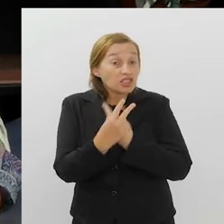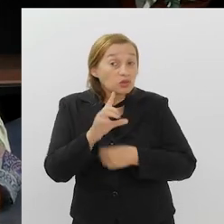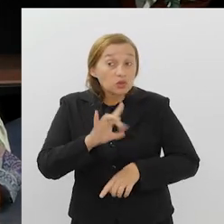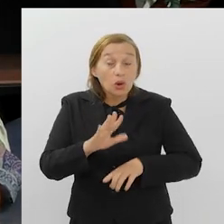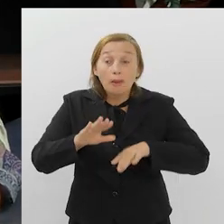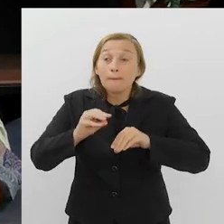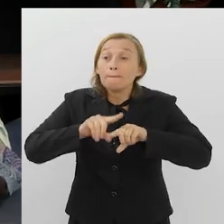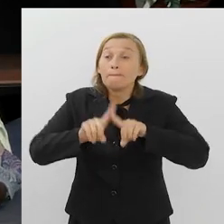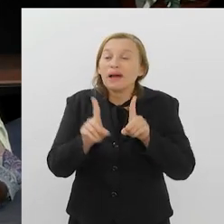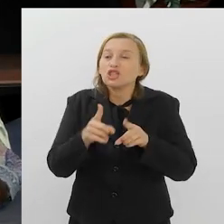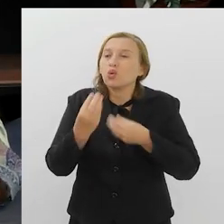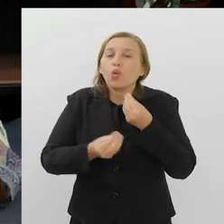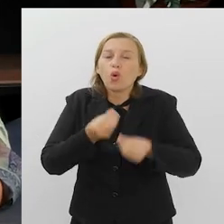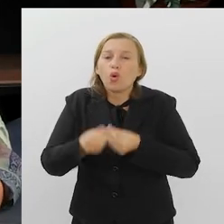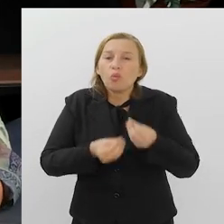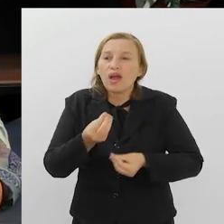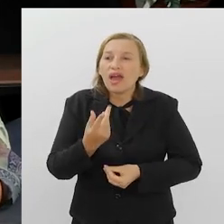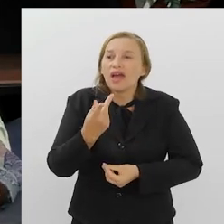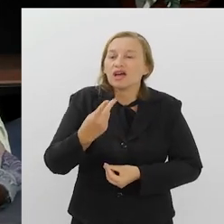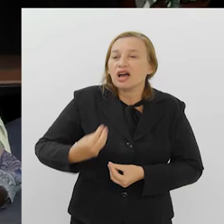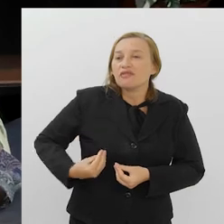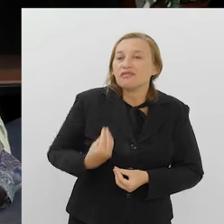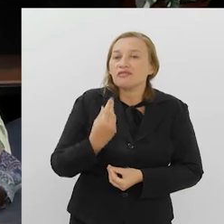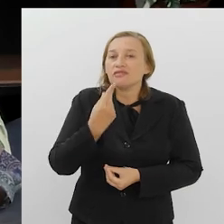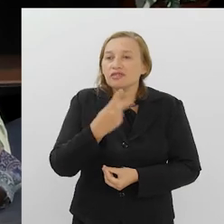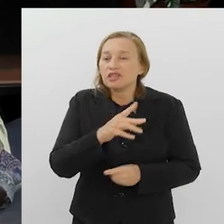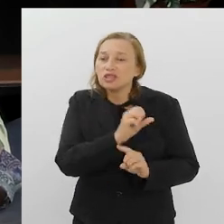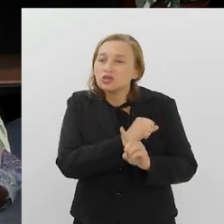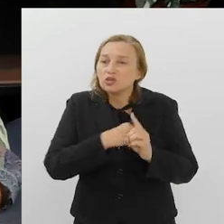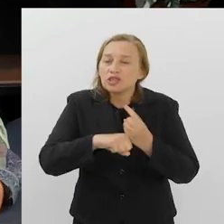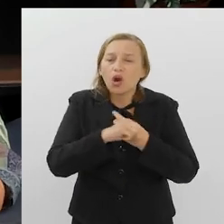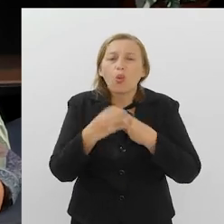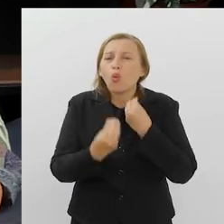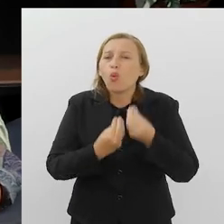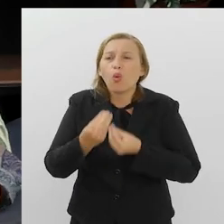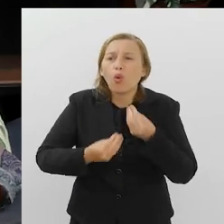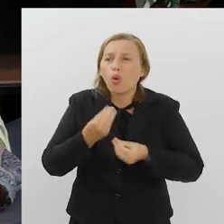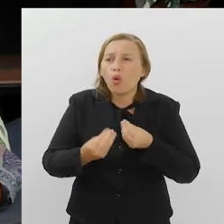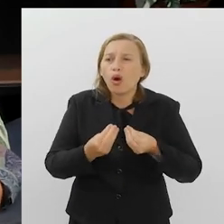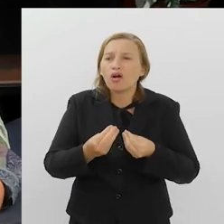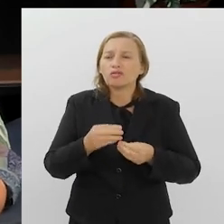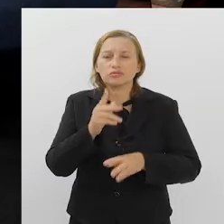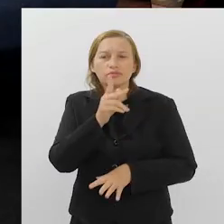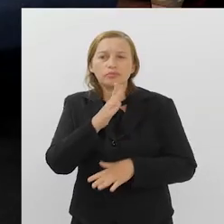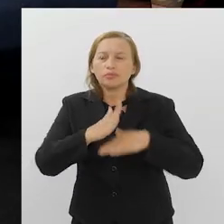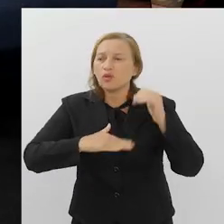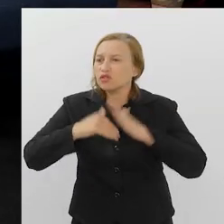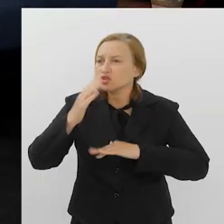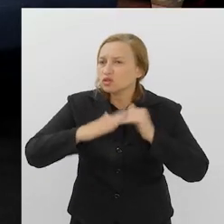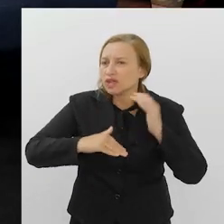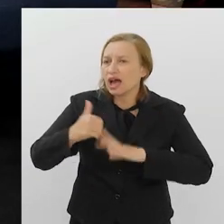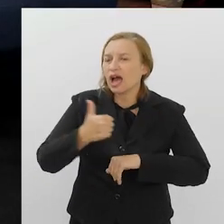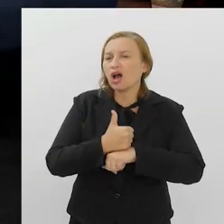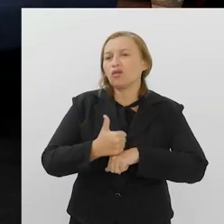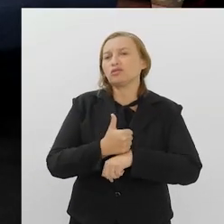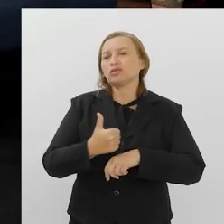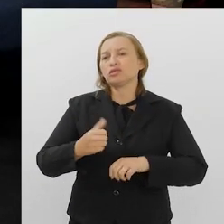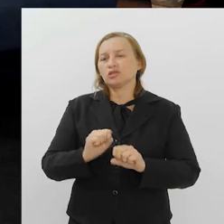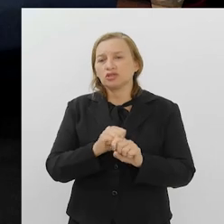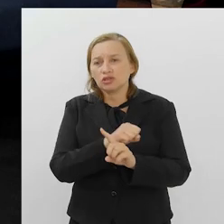eh como é a vida social de vocês vocês TM uma vida social vocês T uma vida profissional